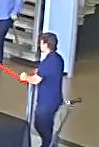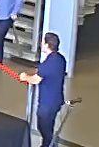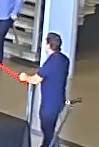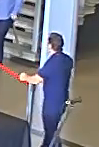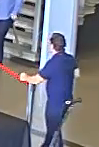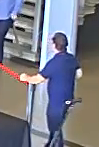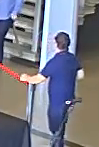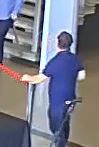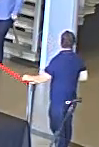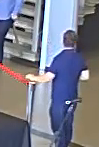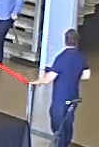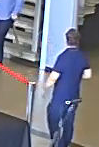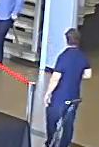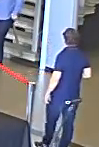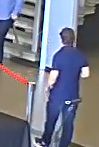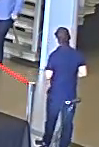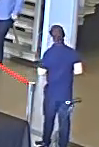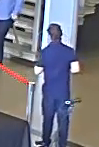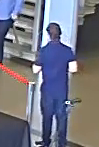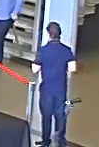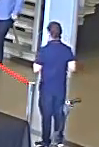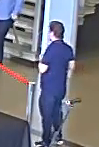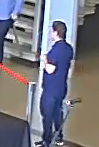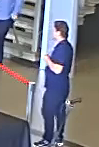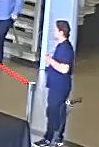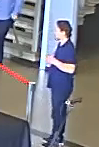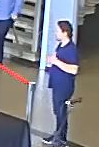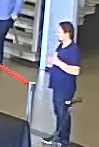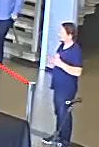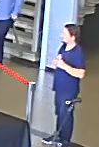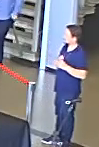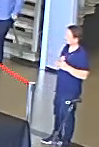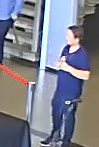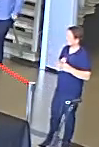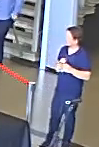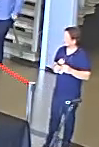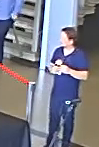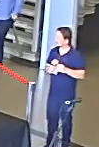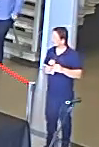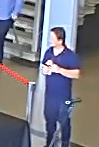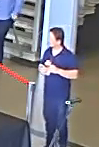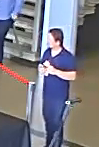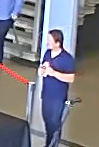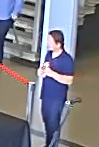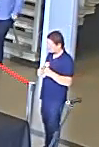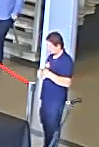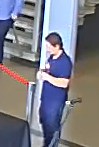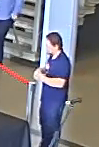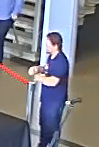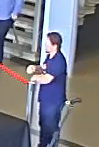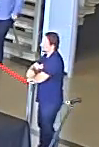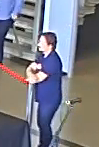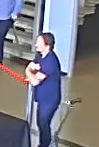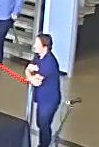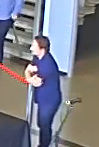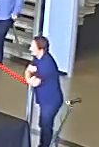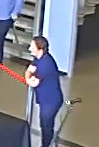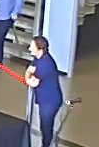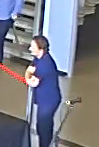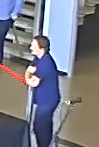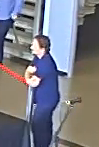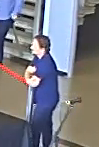pessoa pelo qual eu estava em viagem se nós pessoas com deficiência queria um ônibus para cada deficiência e eu